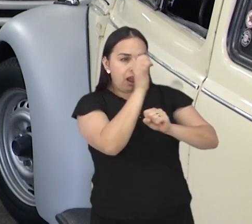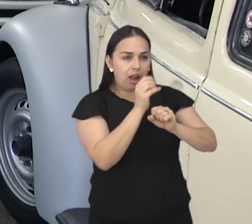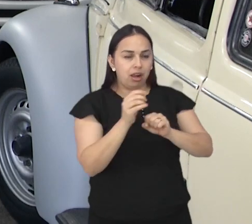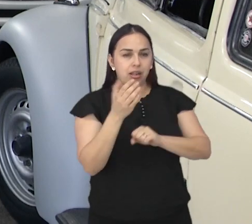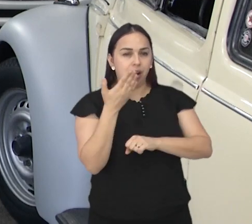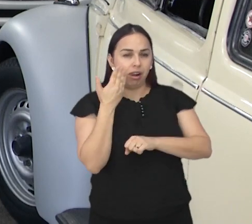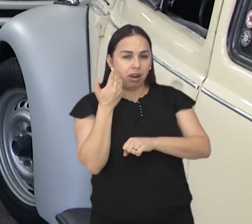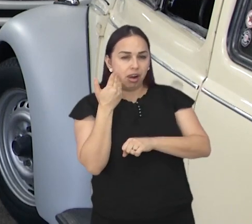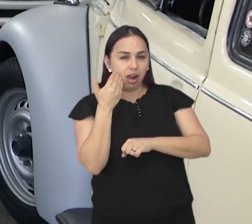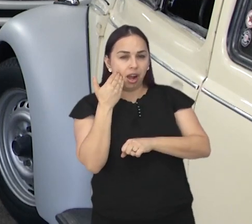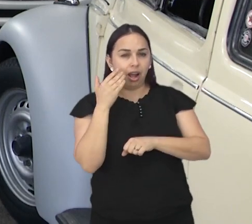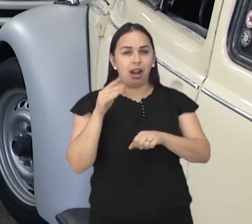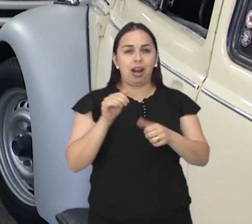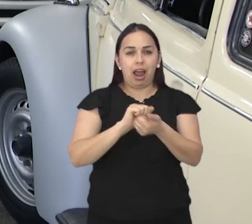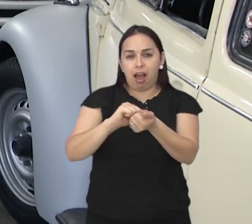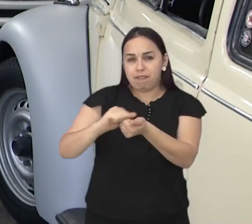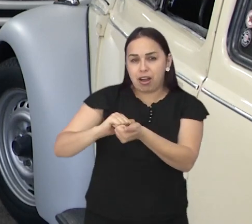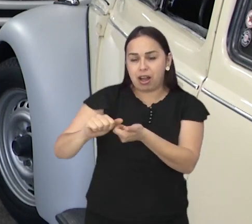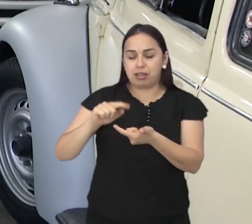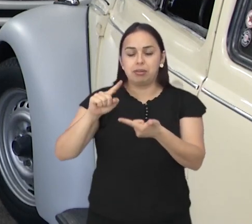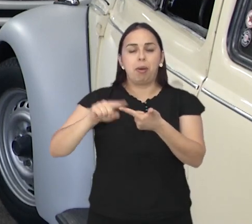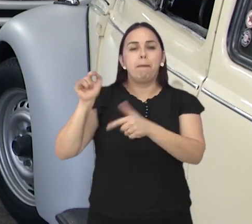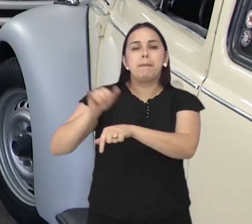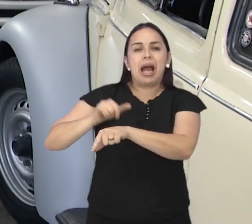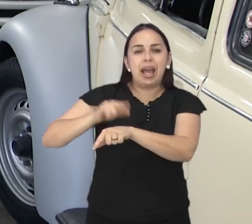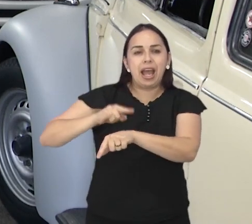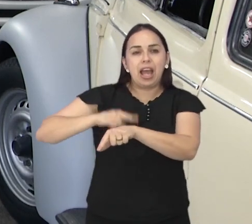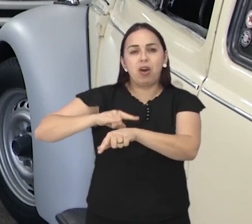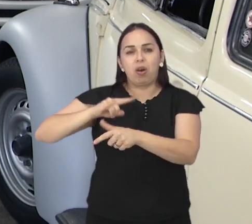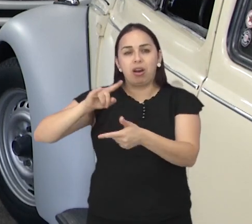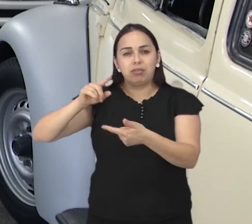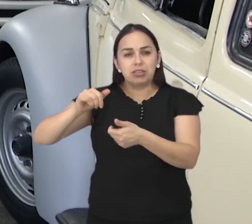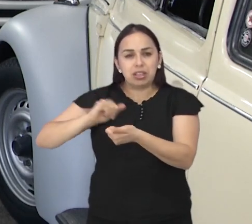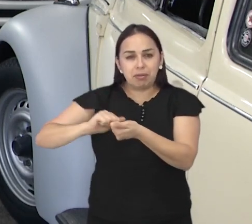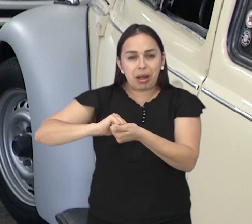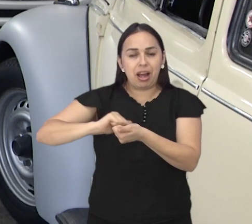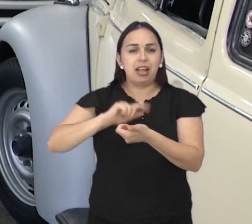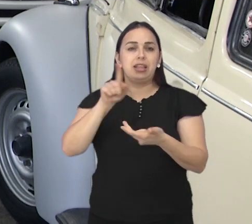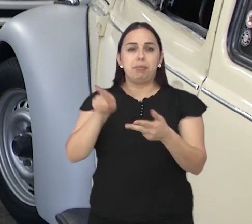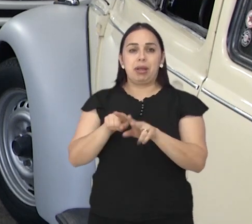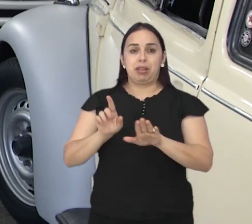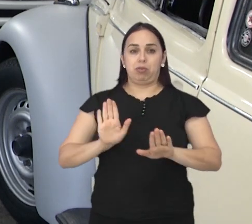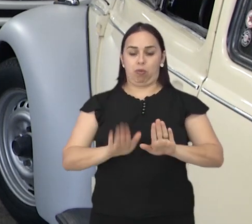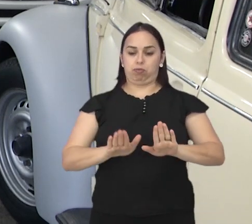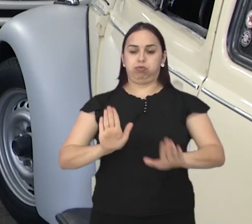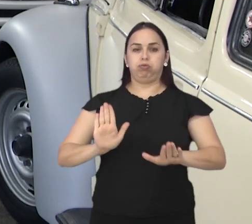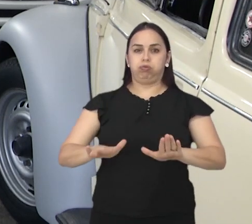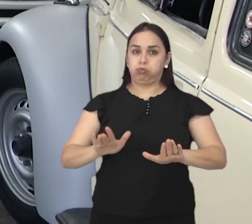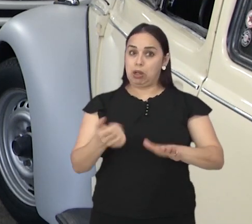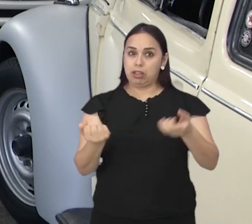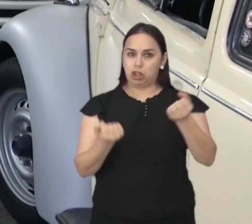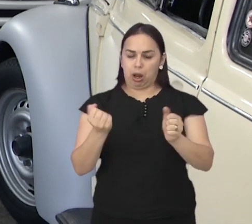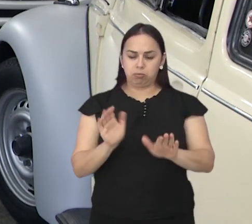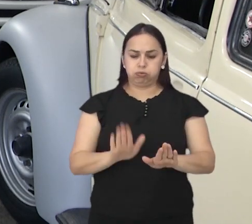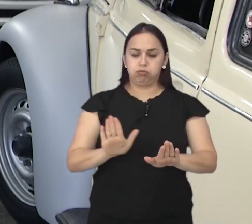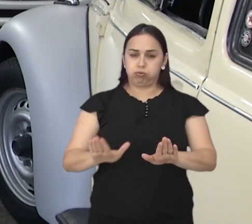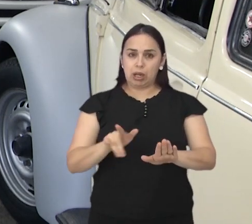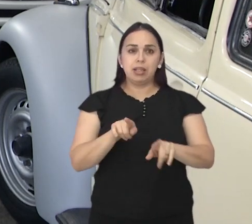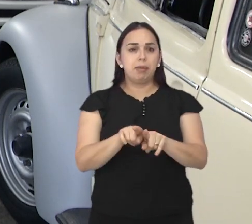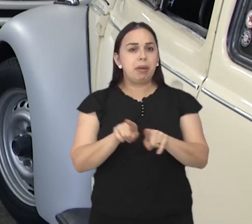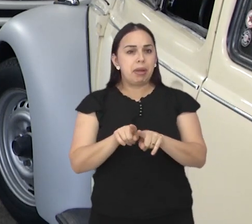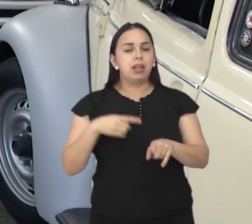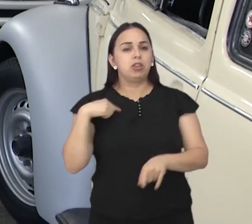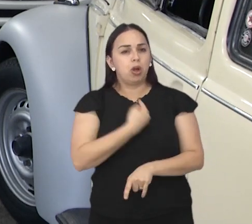aprendendo. Ajudava a lavar peça, a lavar banheiro, ajudava a pisar no freio. Então